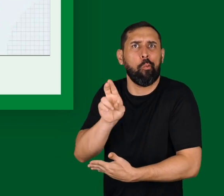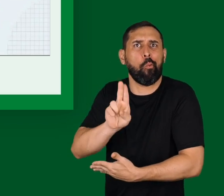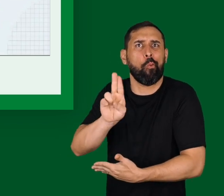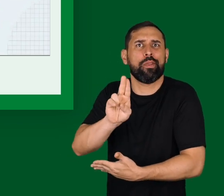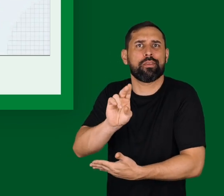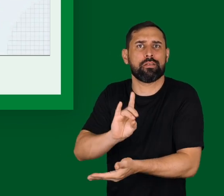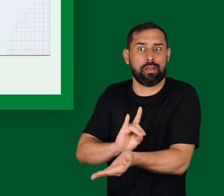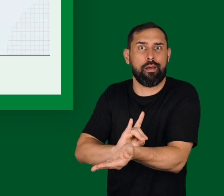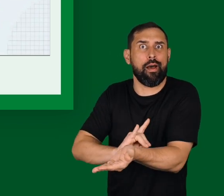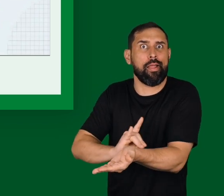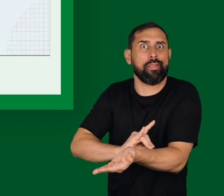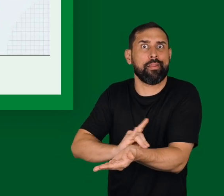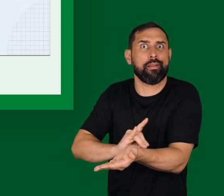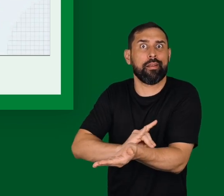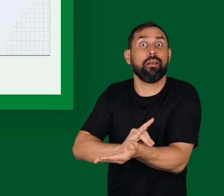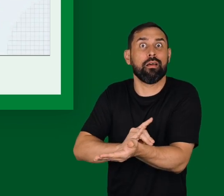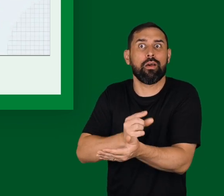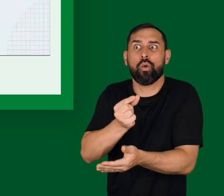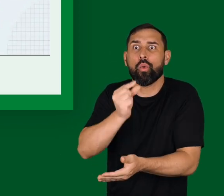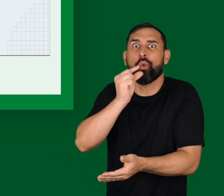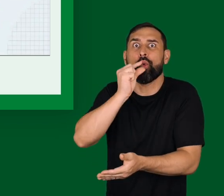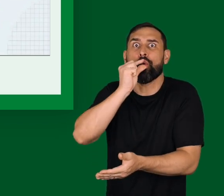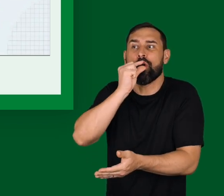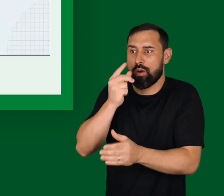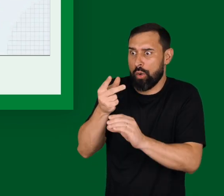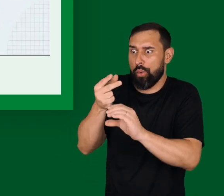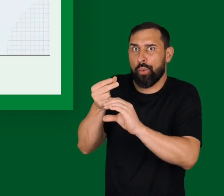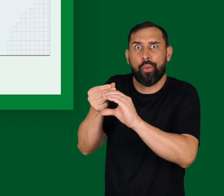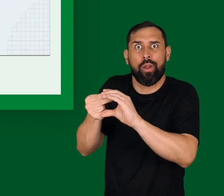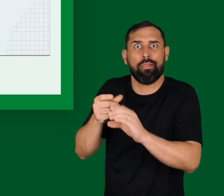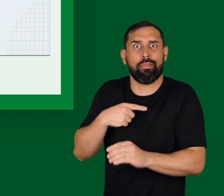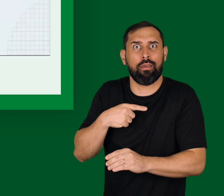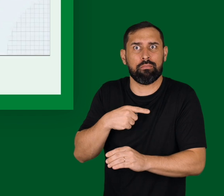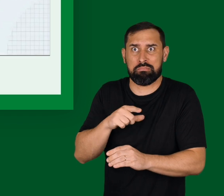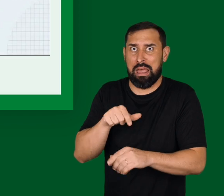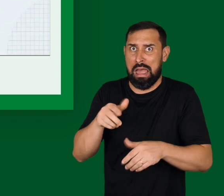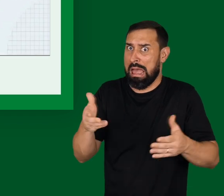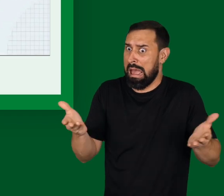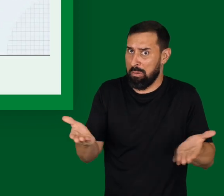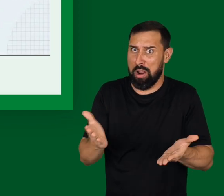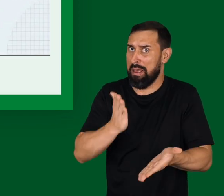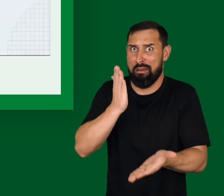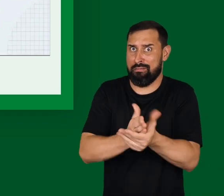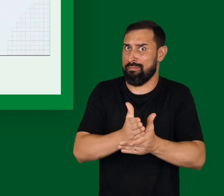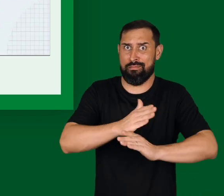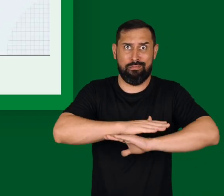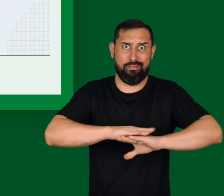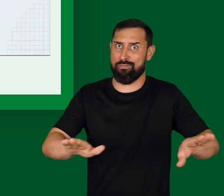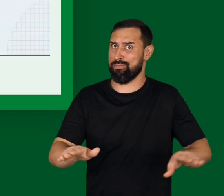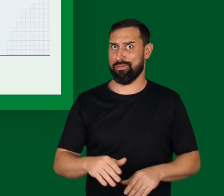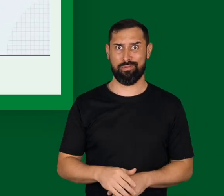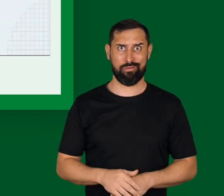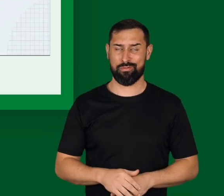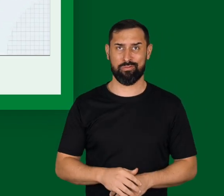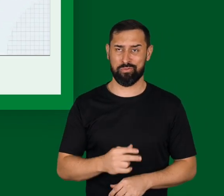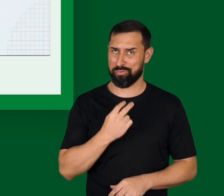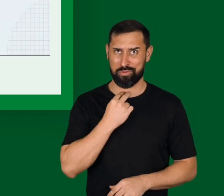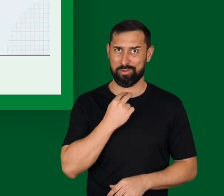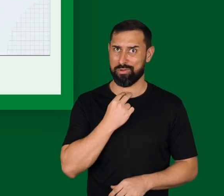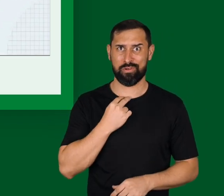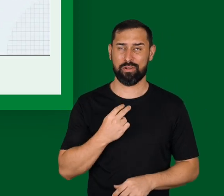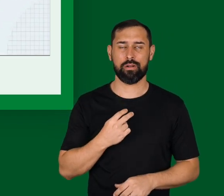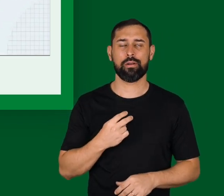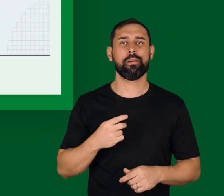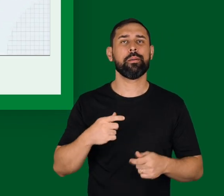utilizar a adrenalina via tubo orotraqueal, hoje a gente não faz mais isso está proscrito, a gente tem que fazer